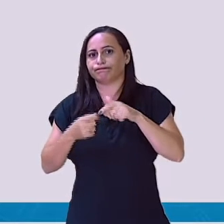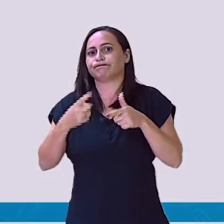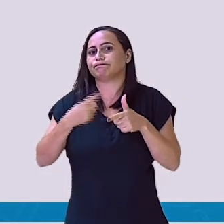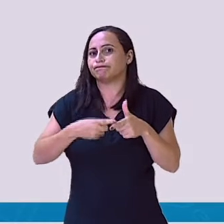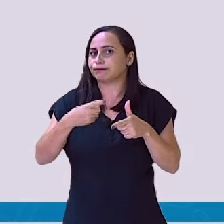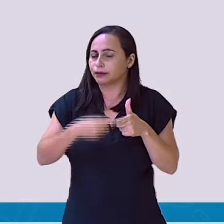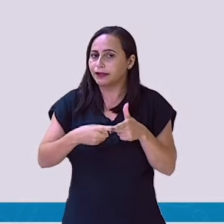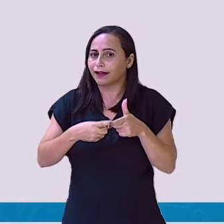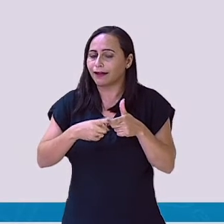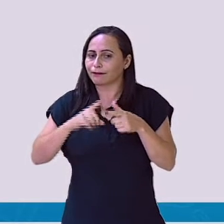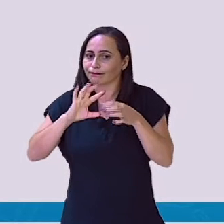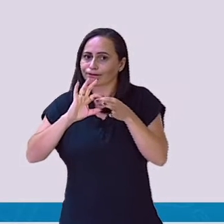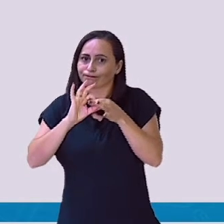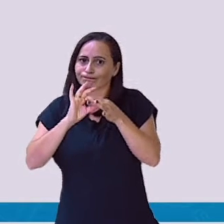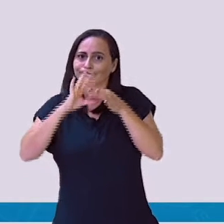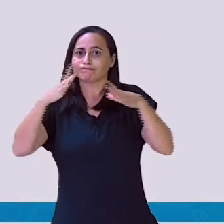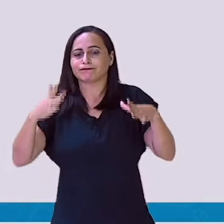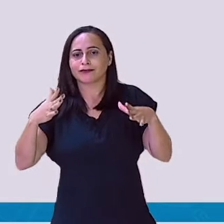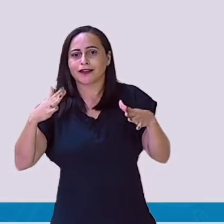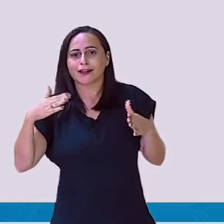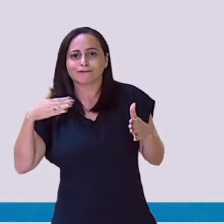com o necessário.